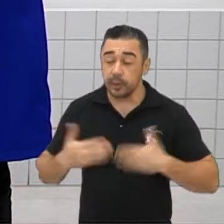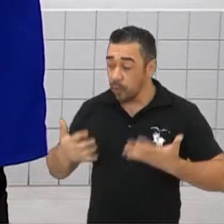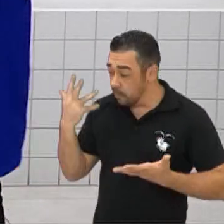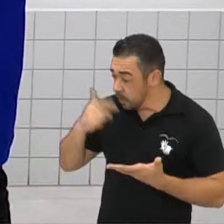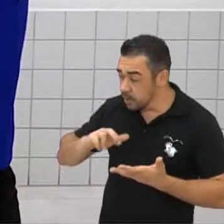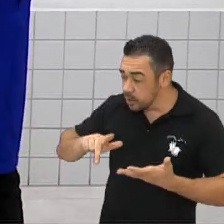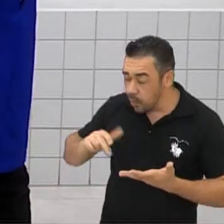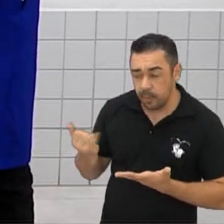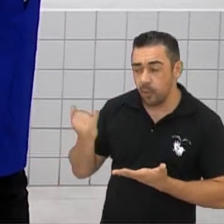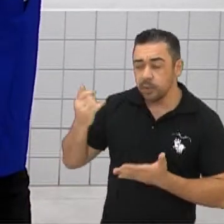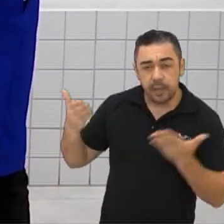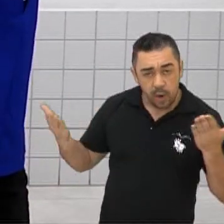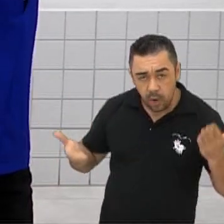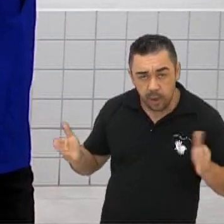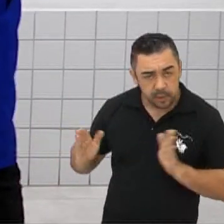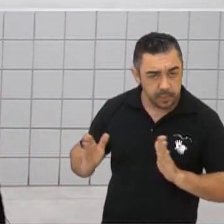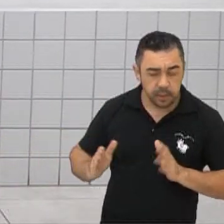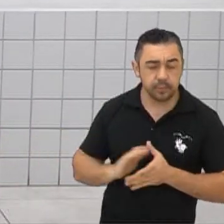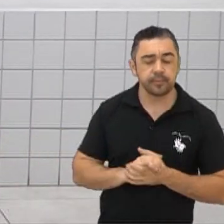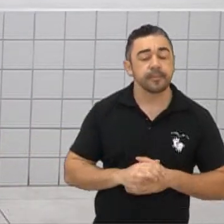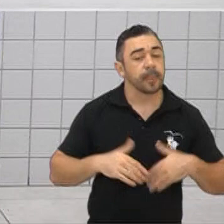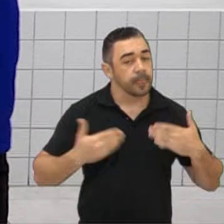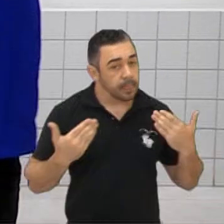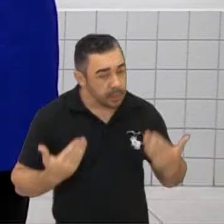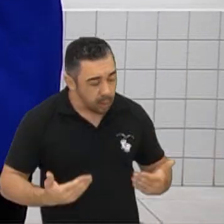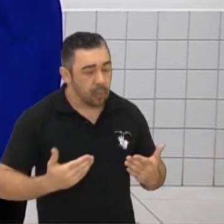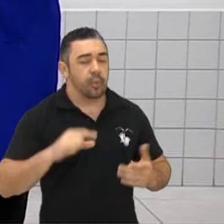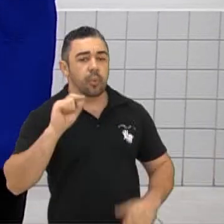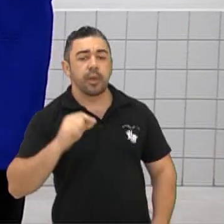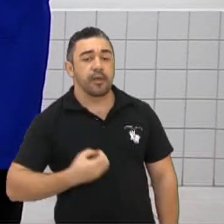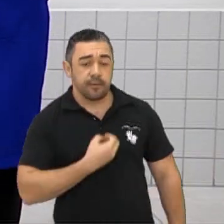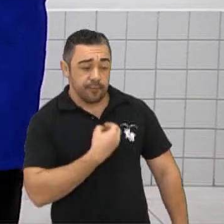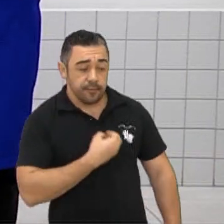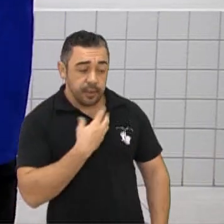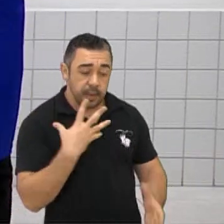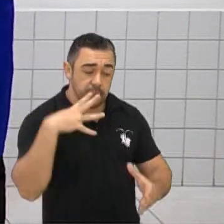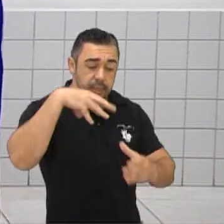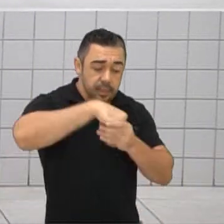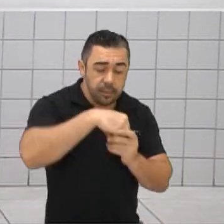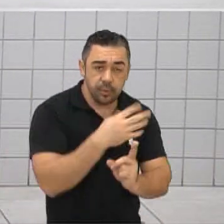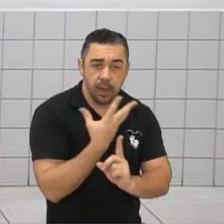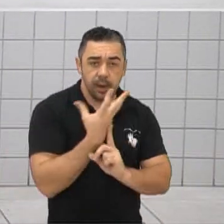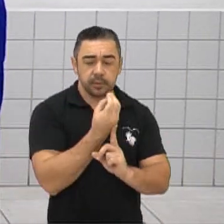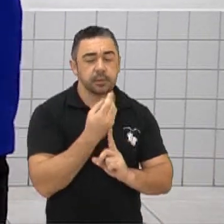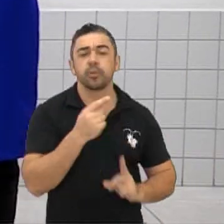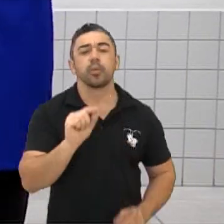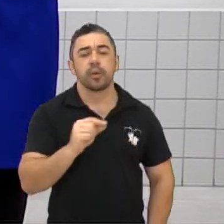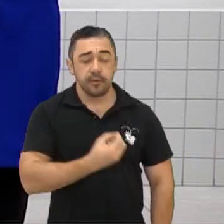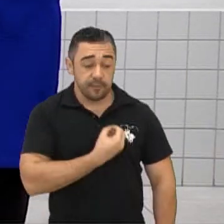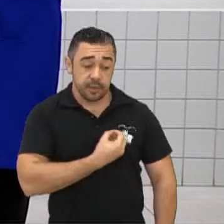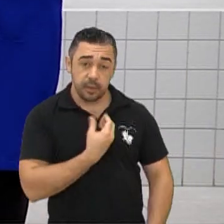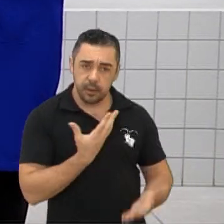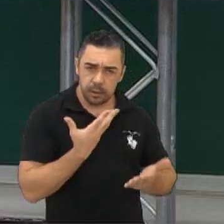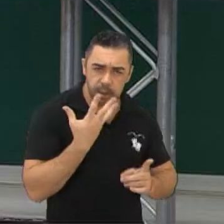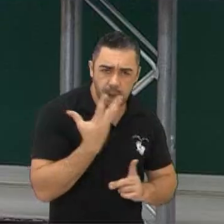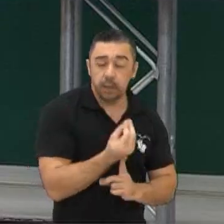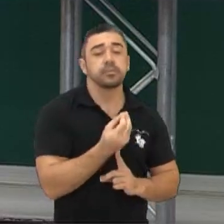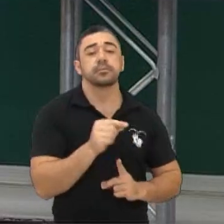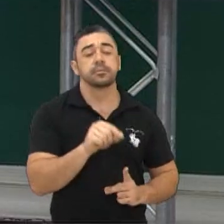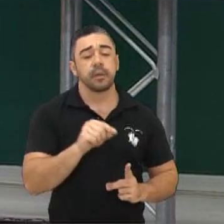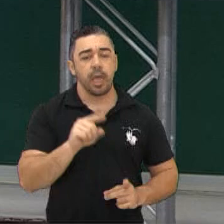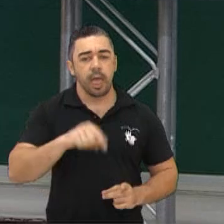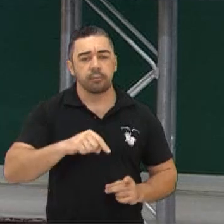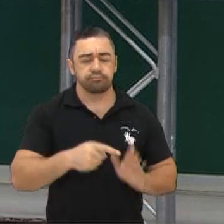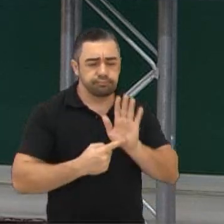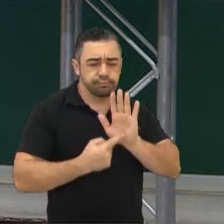tão importante nessa questão, né, professor Adriano? Então nós trazemos a vida para dentro da arte. Então a vida para dentro da arte, eu posso fazer essa representação